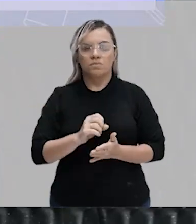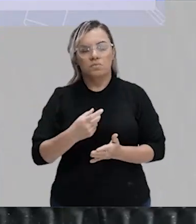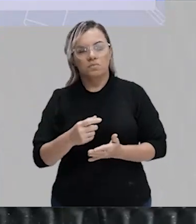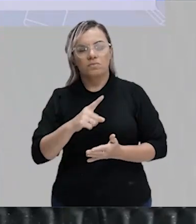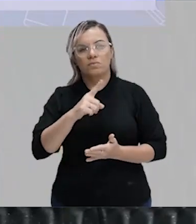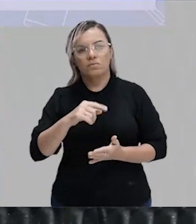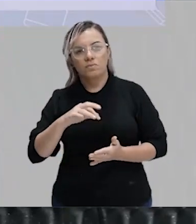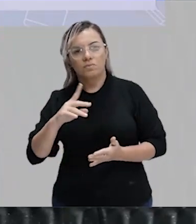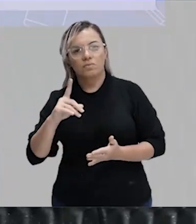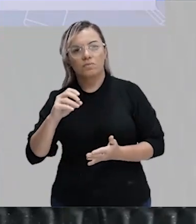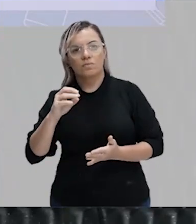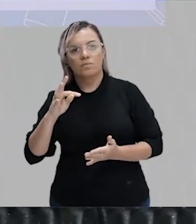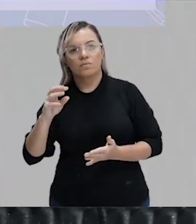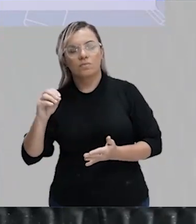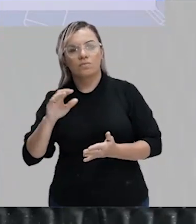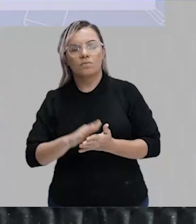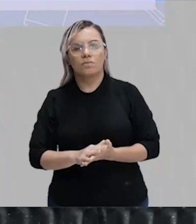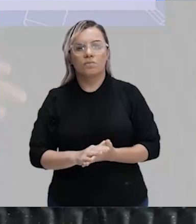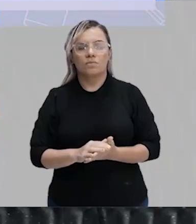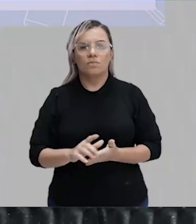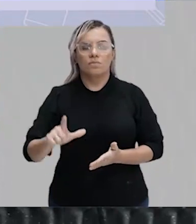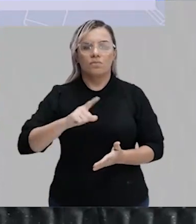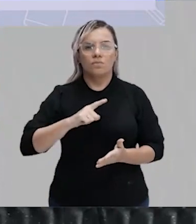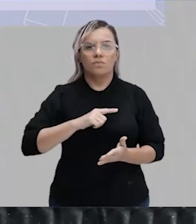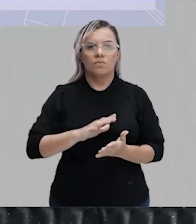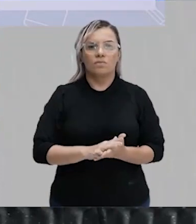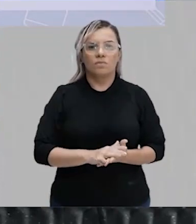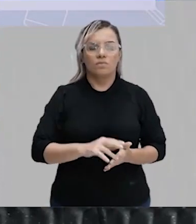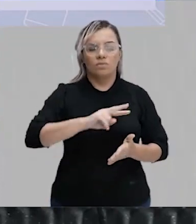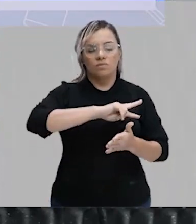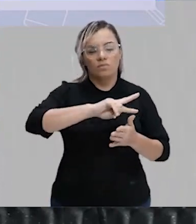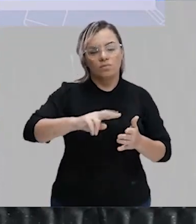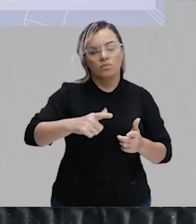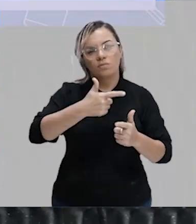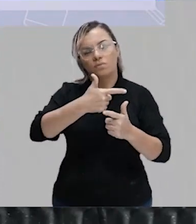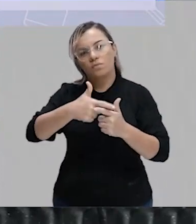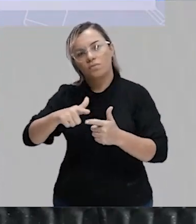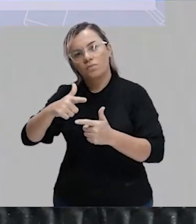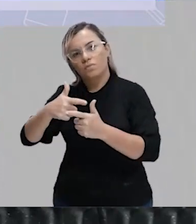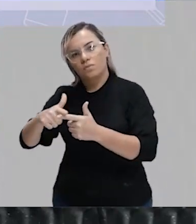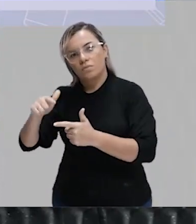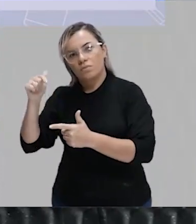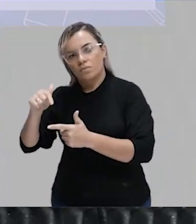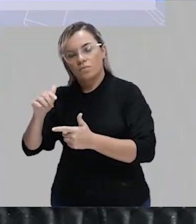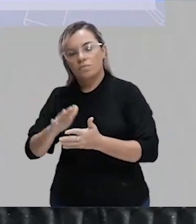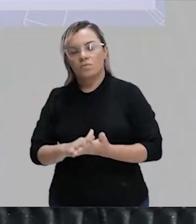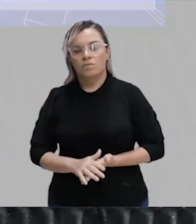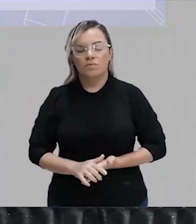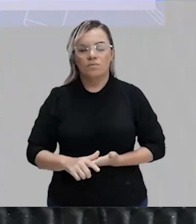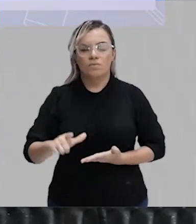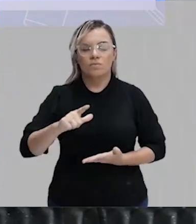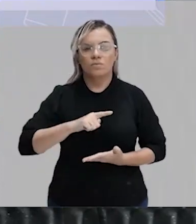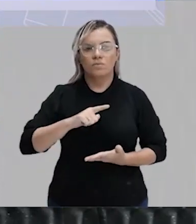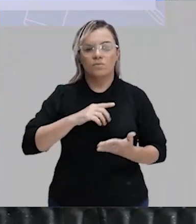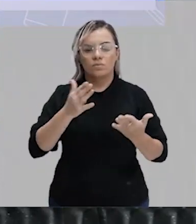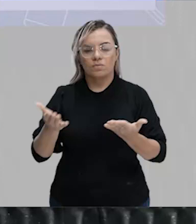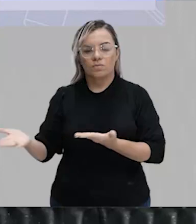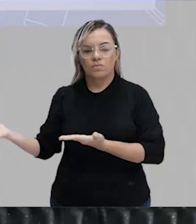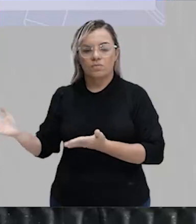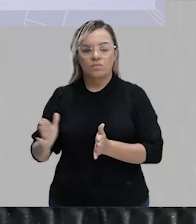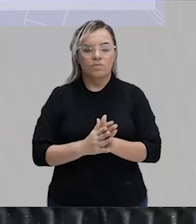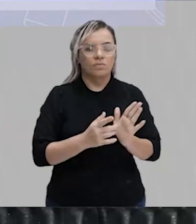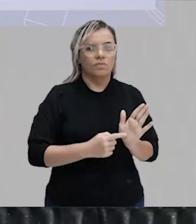zigoto, ele começa a sofrer várias divisões. Nós chamamos essas divisões que ele está mencionando